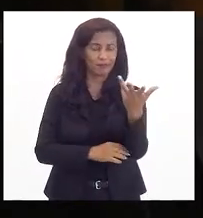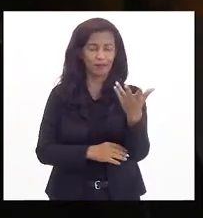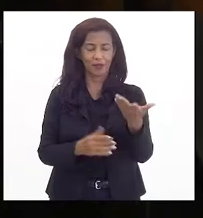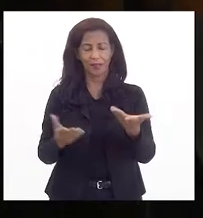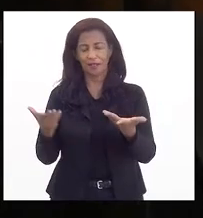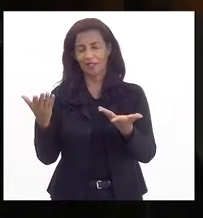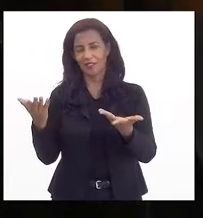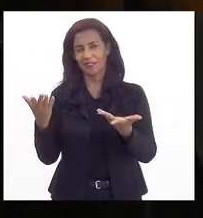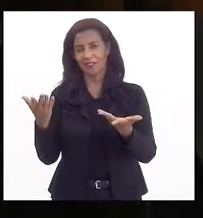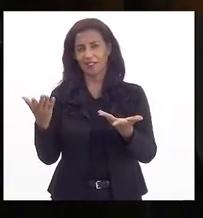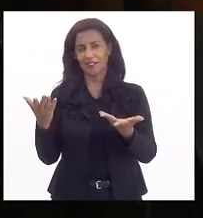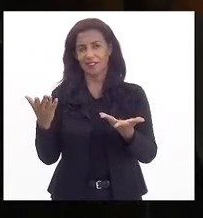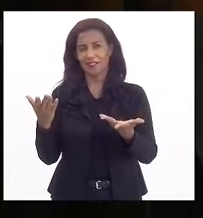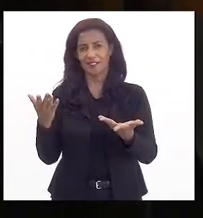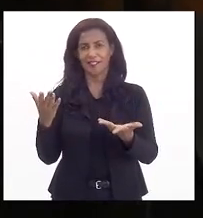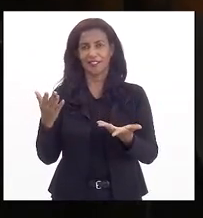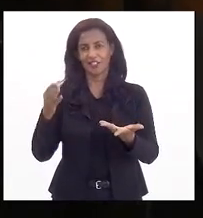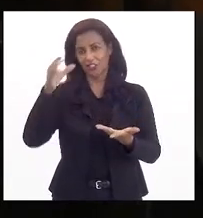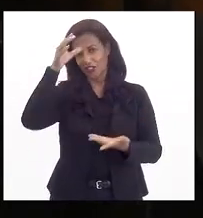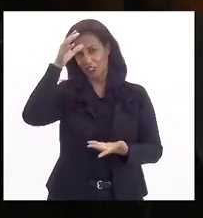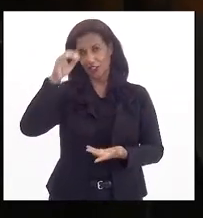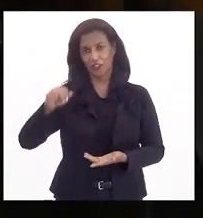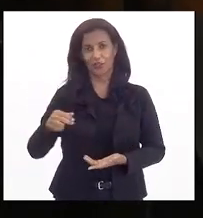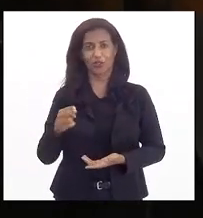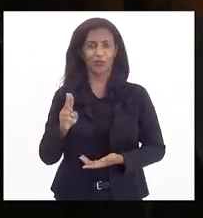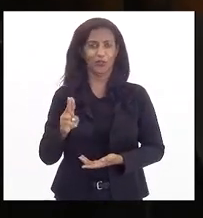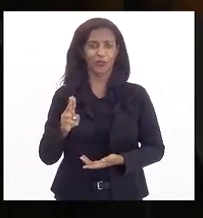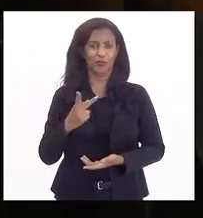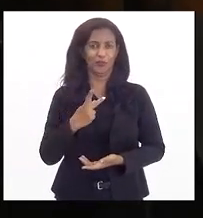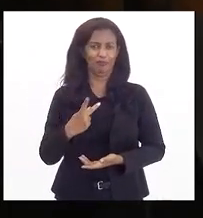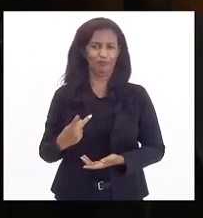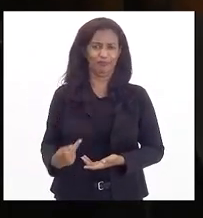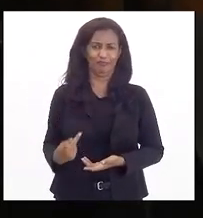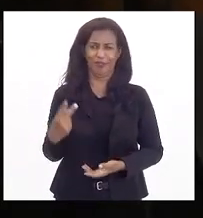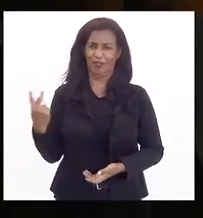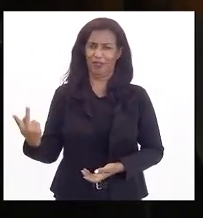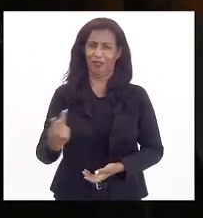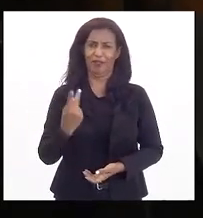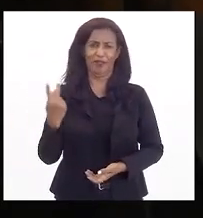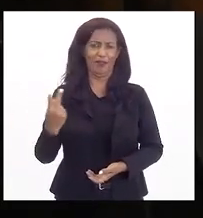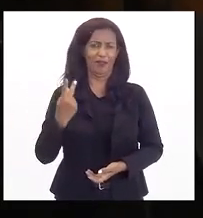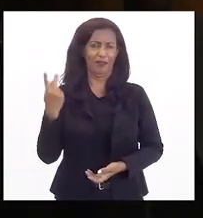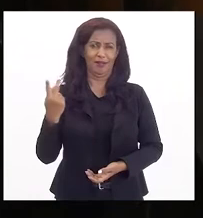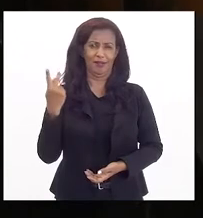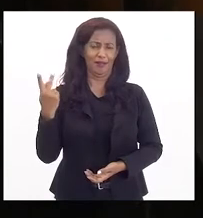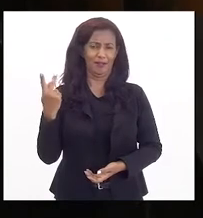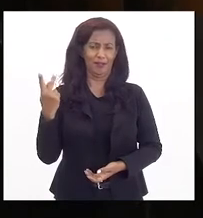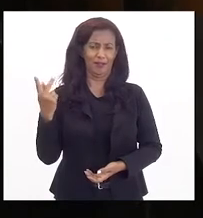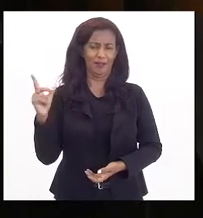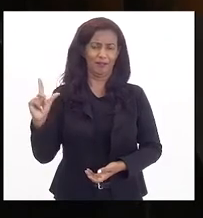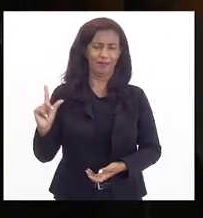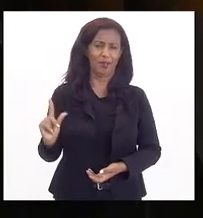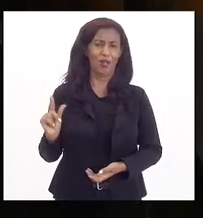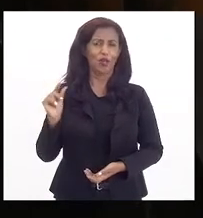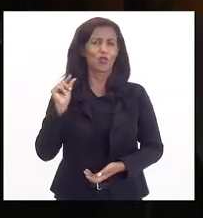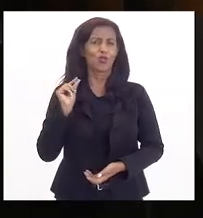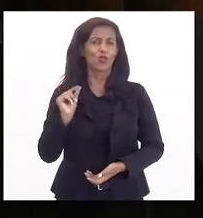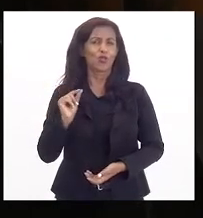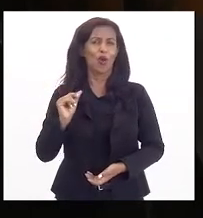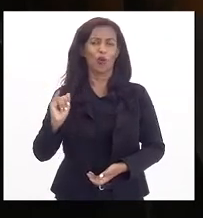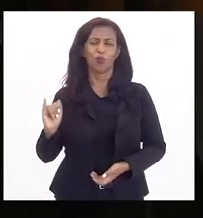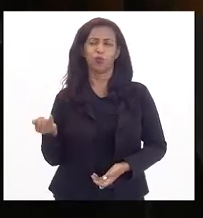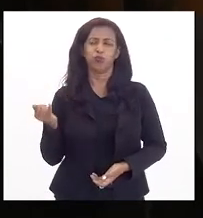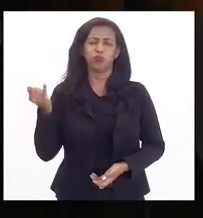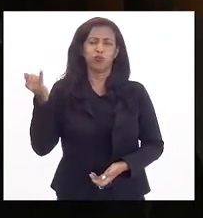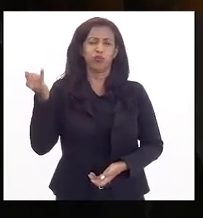Presidente, senhora Presidente, é um valor irrisório, porque só o lucro líquido